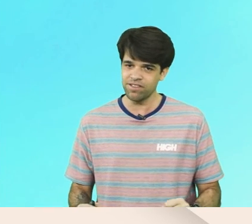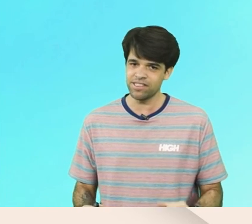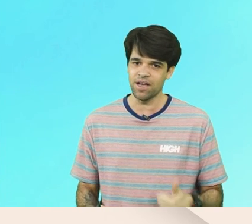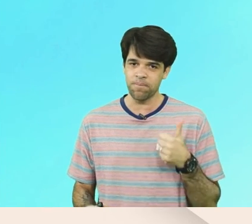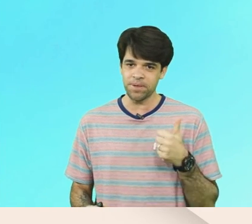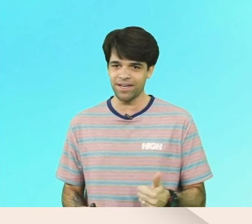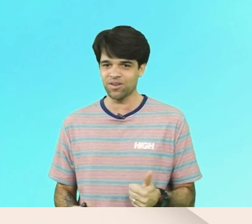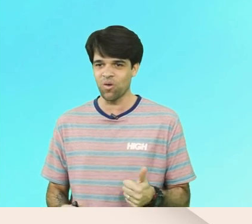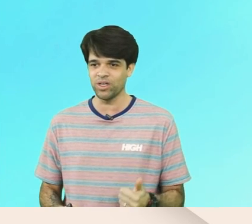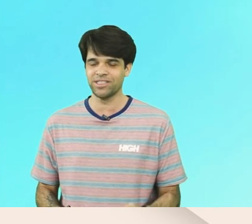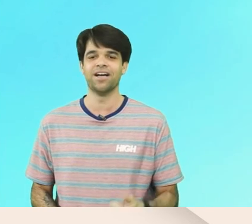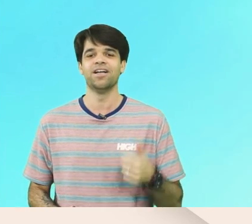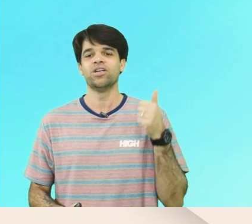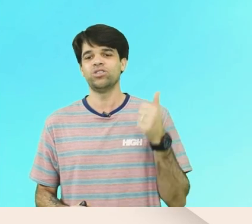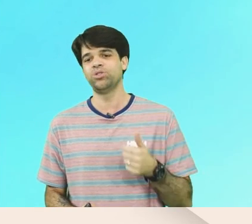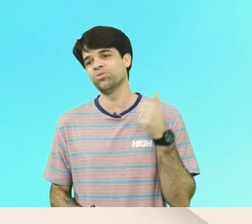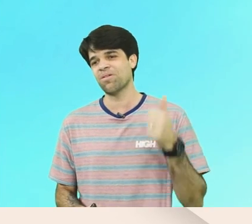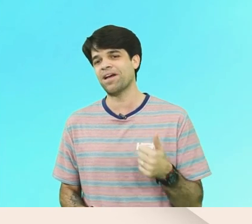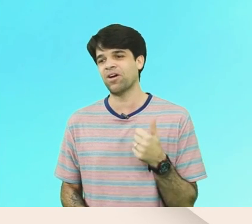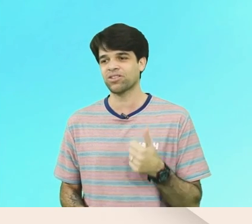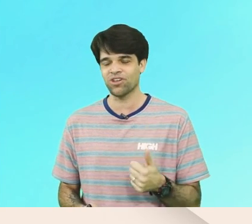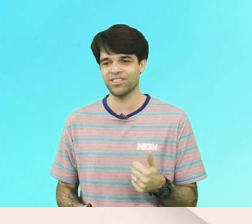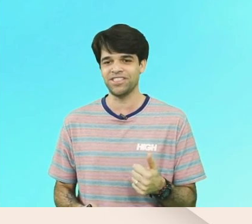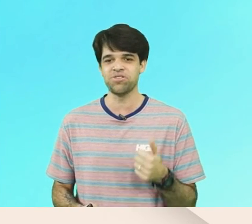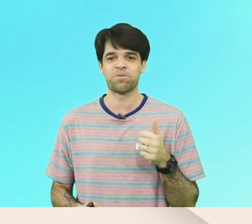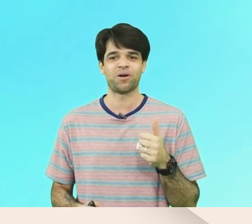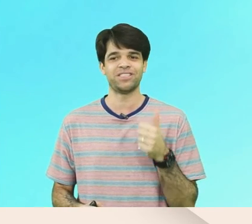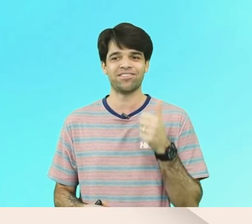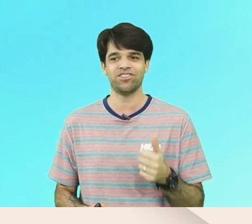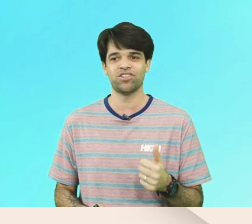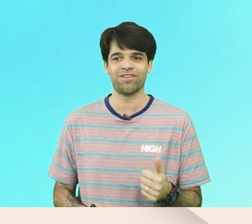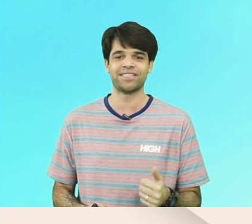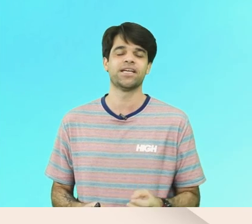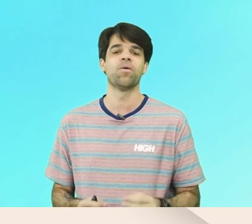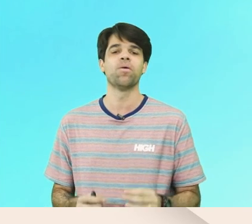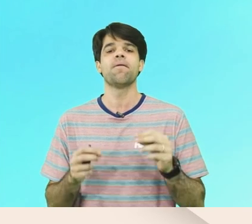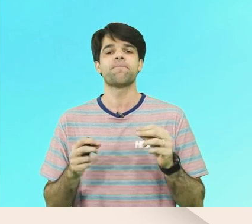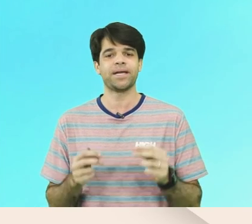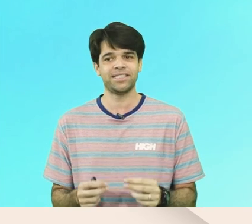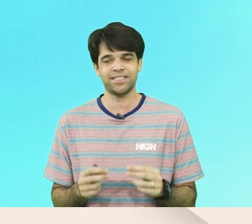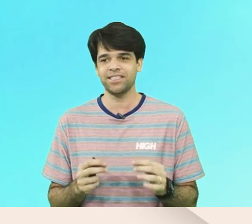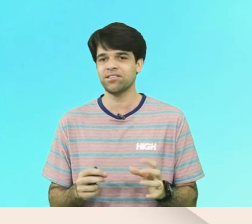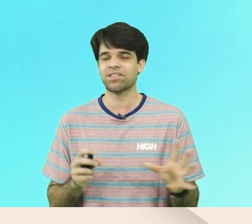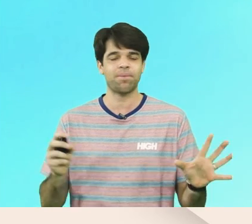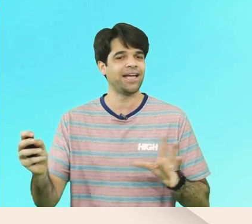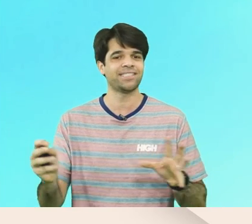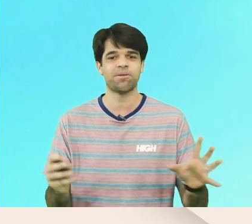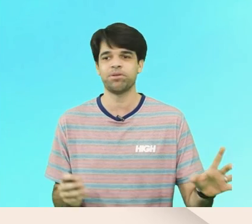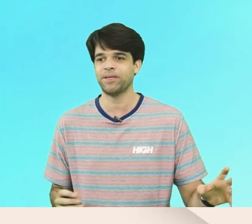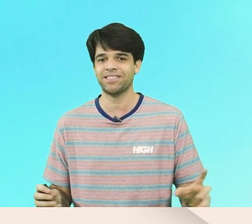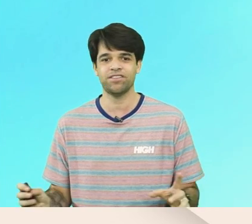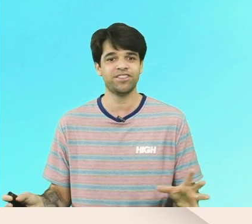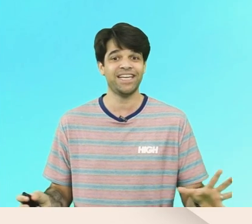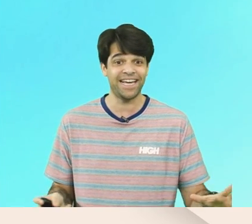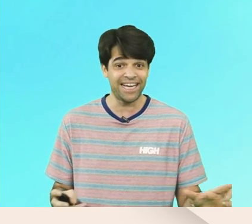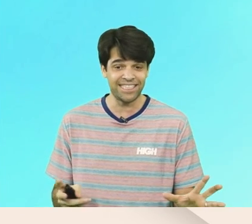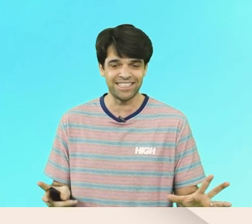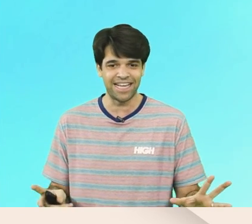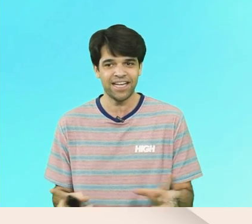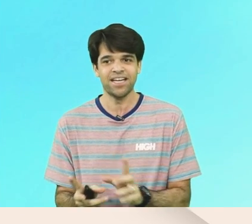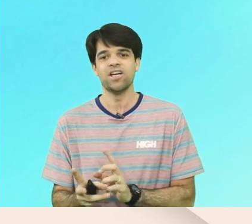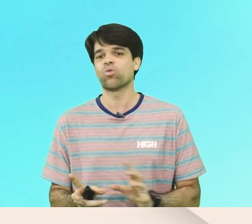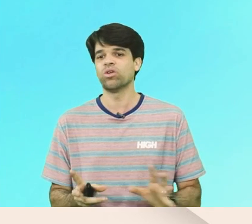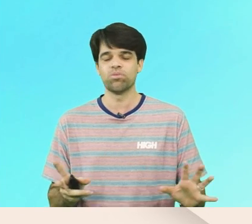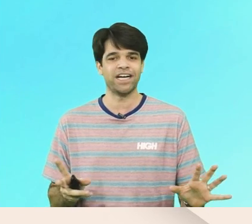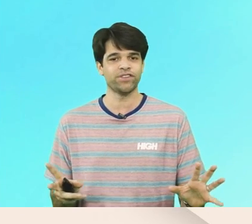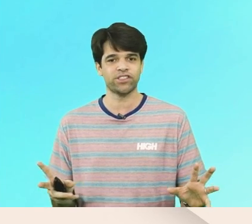uma grande revisão. Primeira coisa, junto é melhor que sozinho. Projetos de inovação precisam trabalhar essa perspectiva de